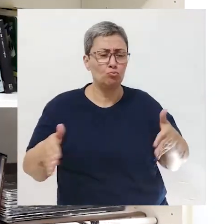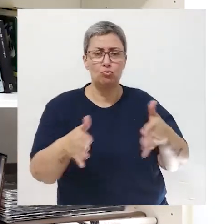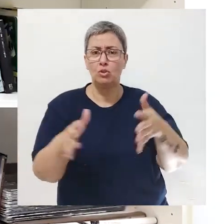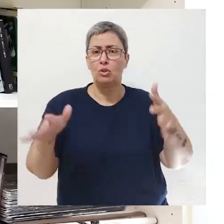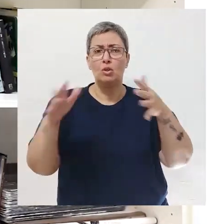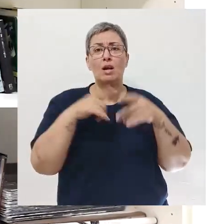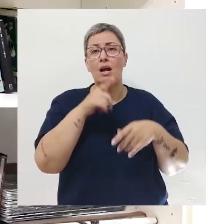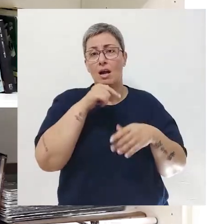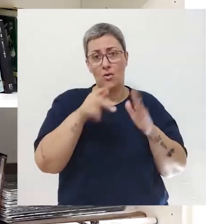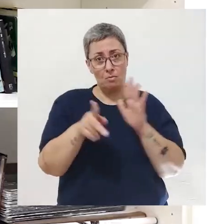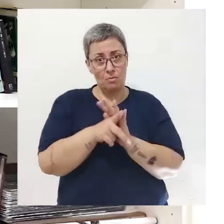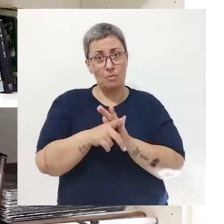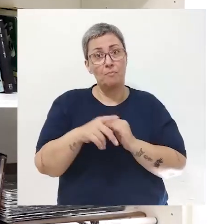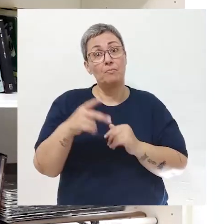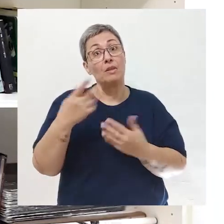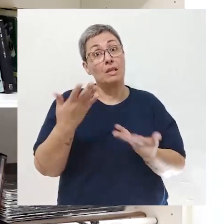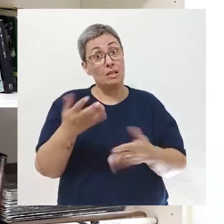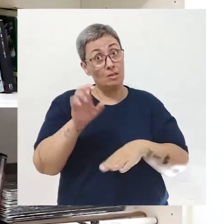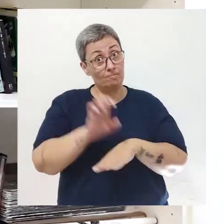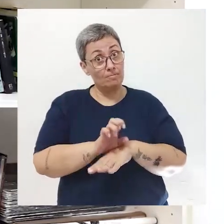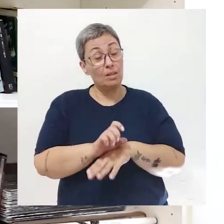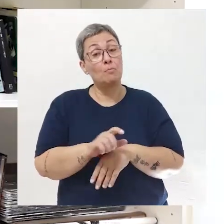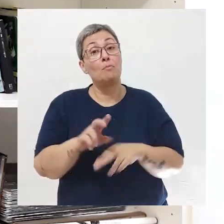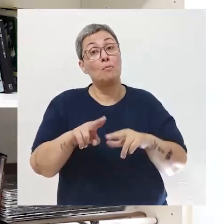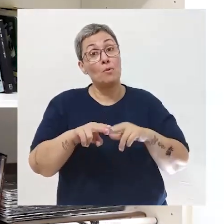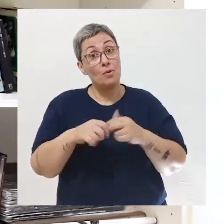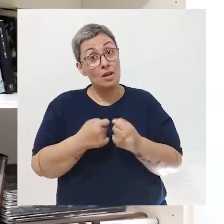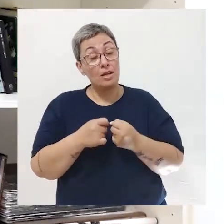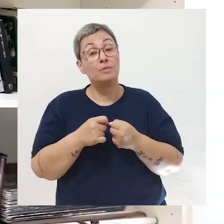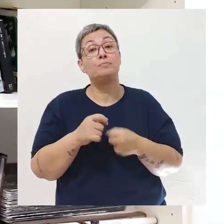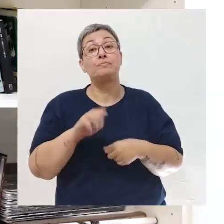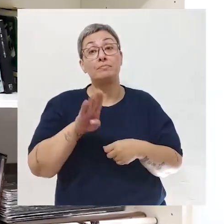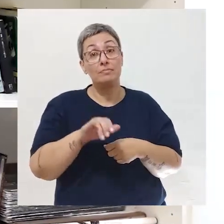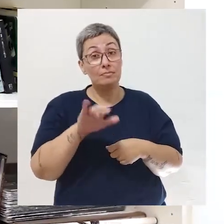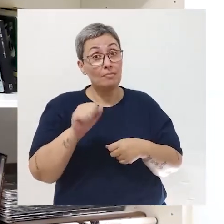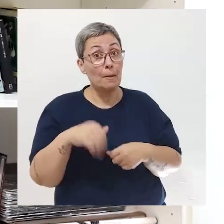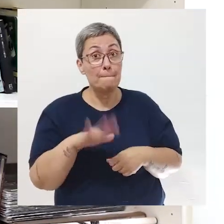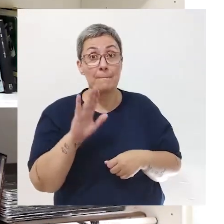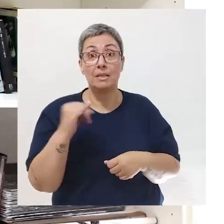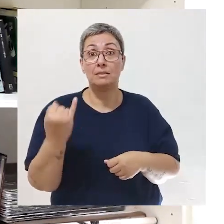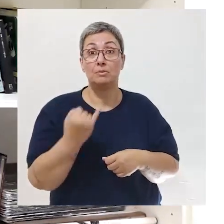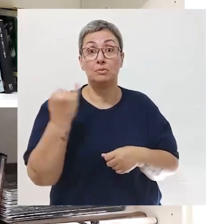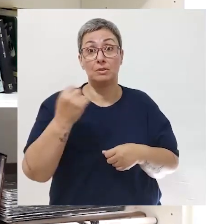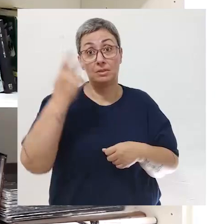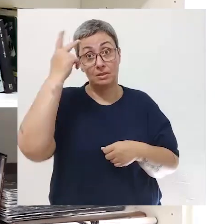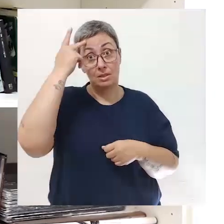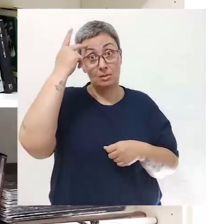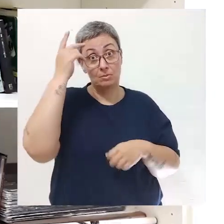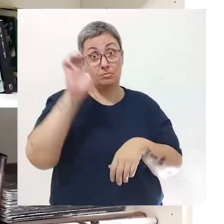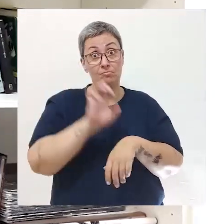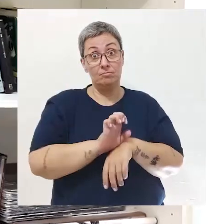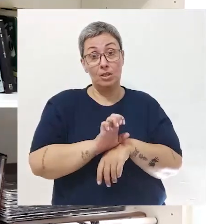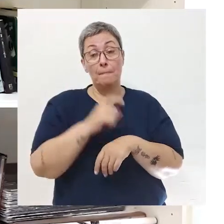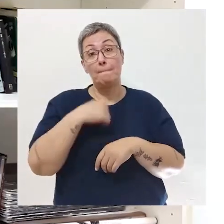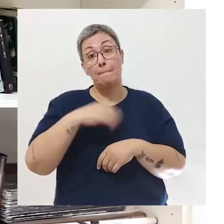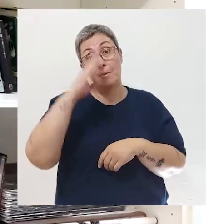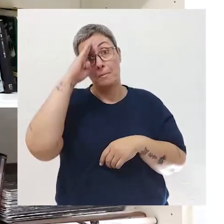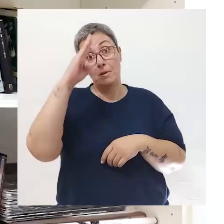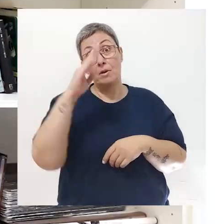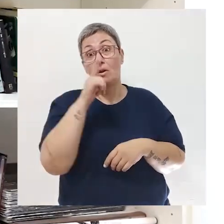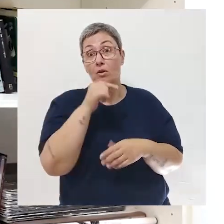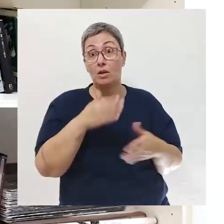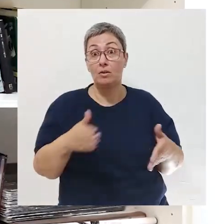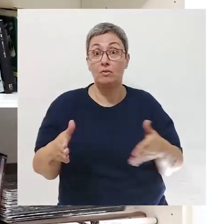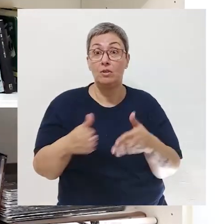água no estado. Logo, é a bacia hidrográfica mais importante do estado de São Paulo. Os